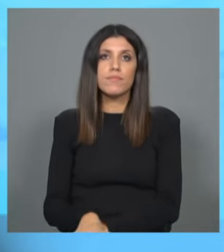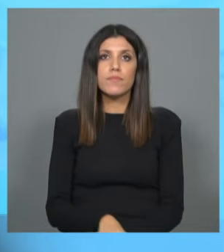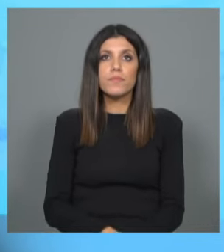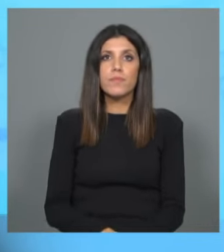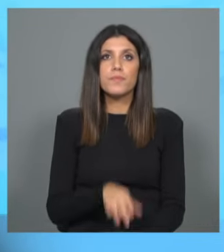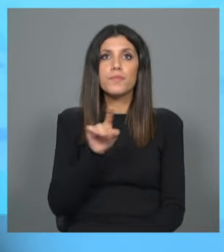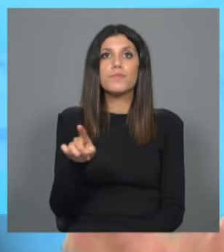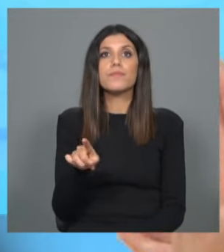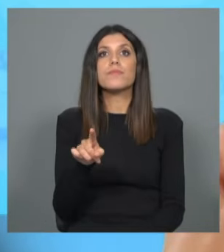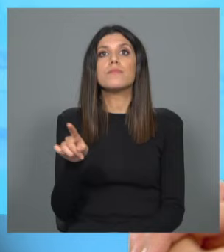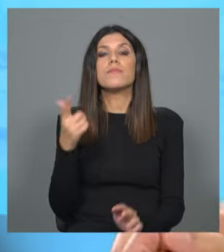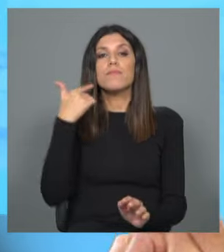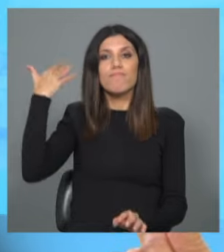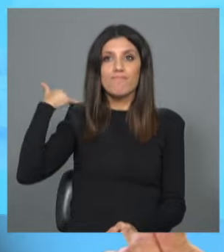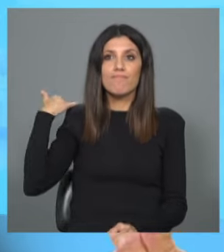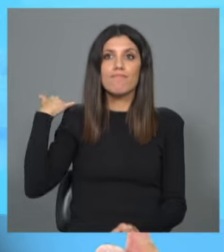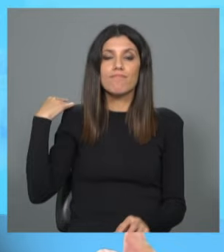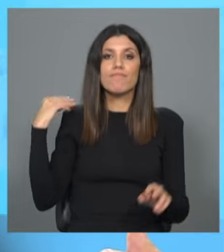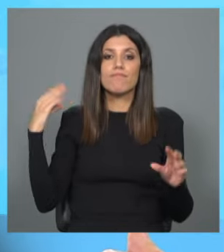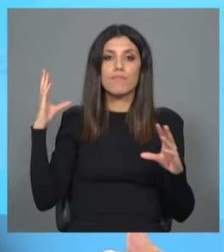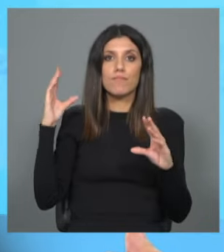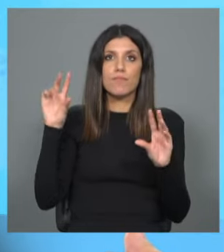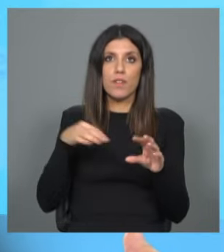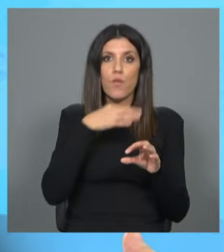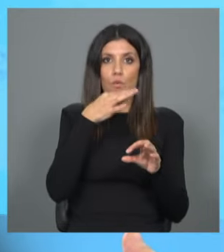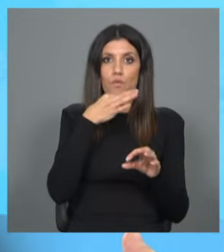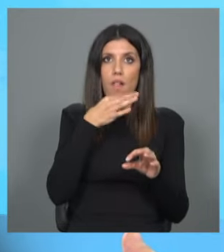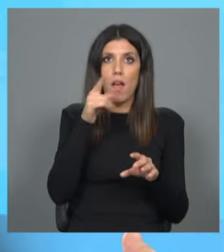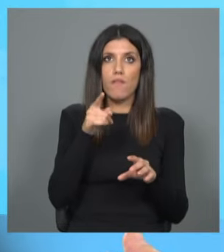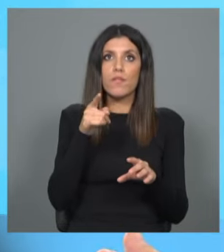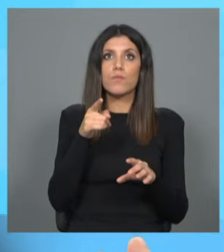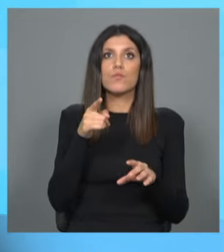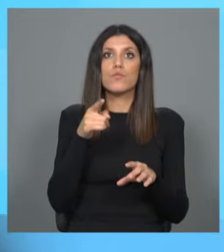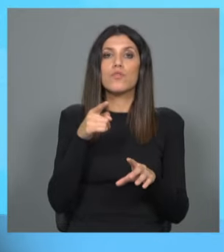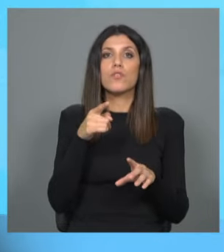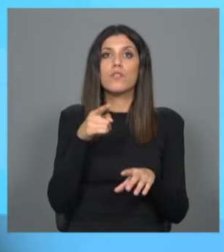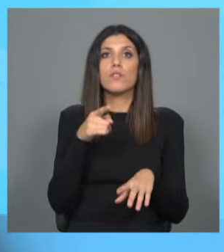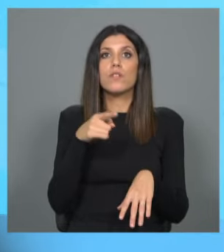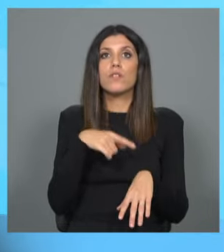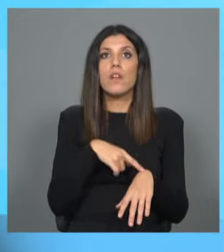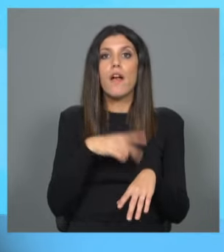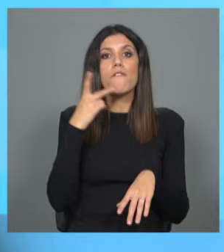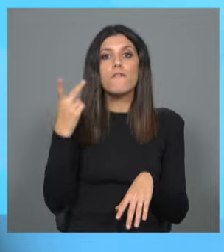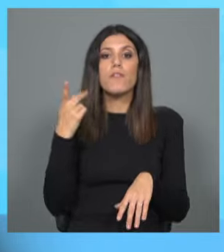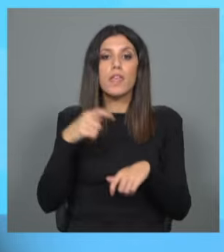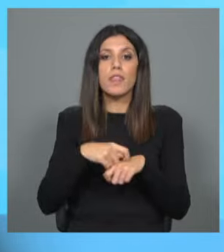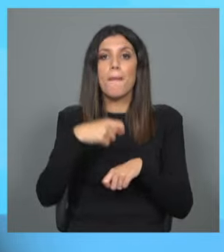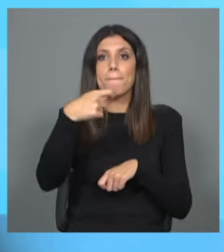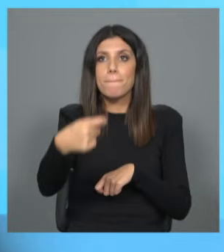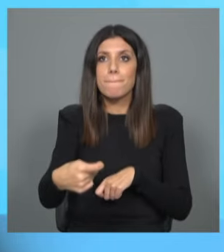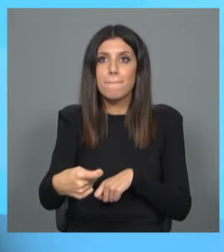Antes retomamos aquela ideia que há pouco falava do prolongamento da vida à custa